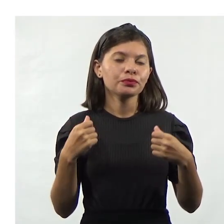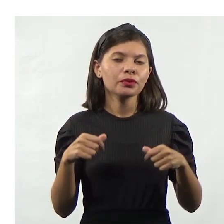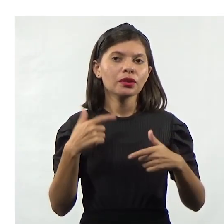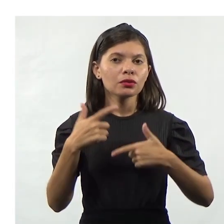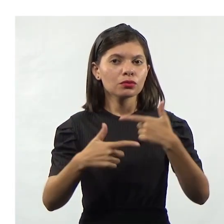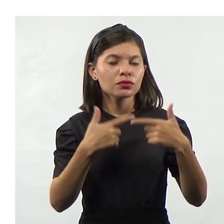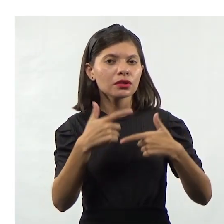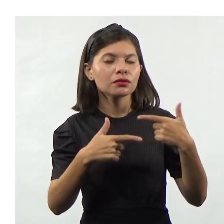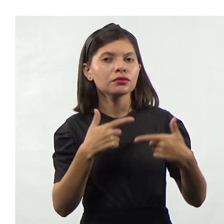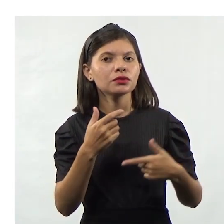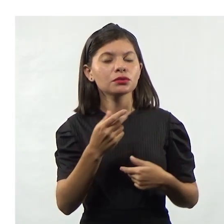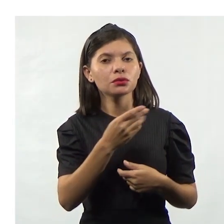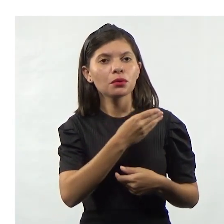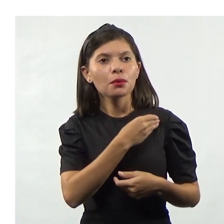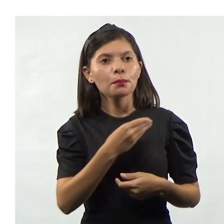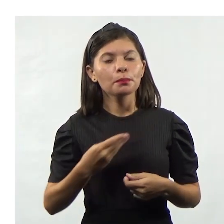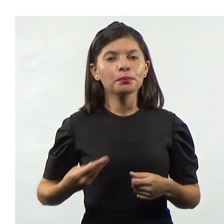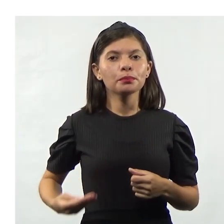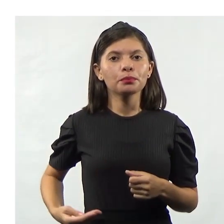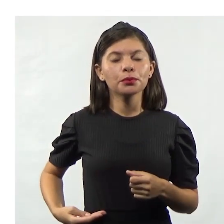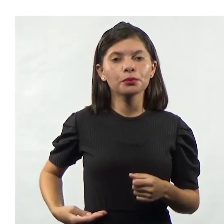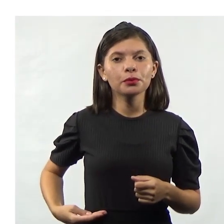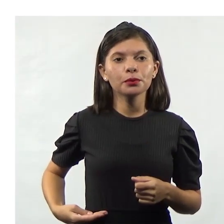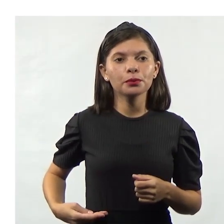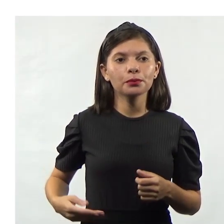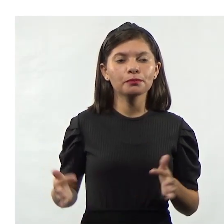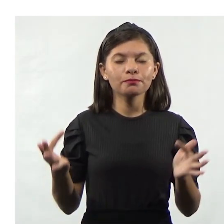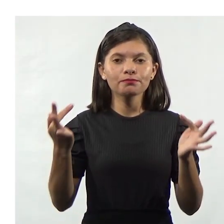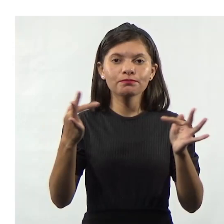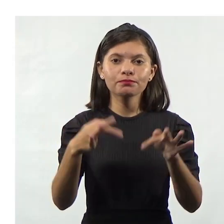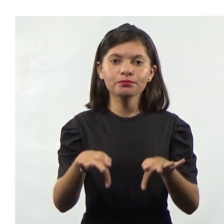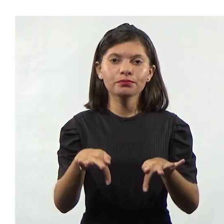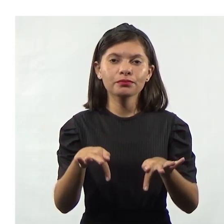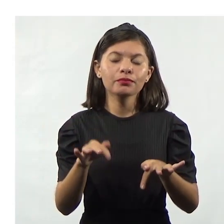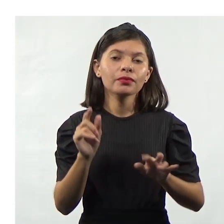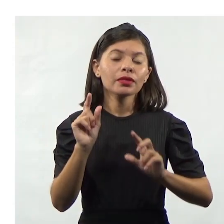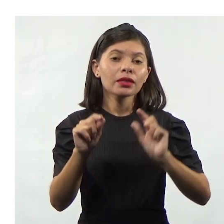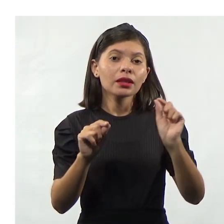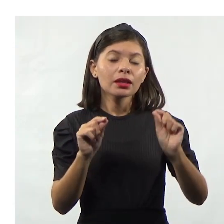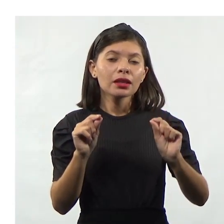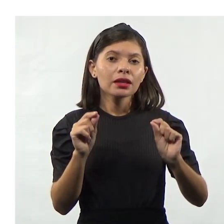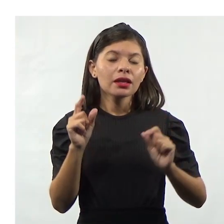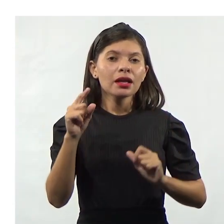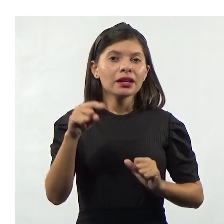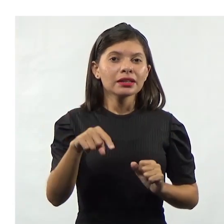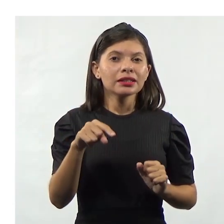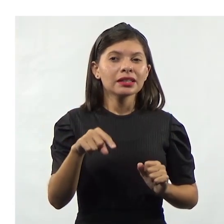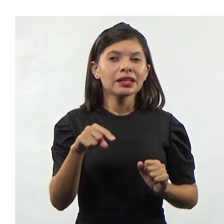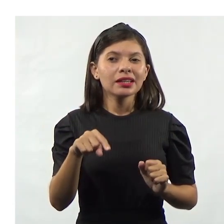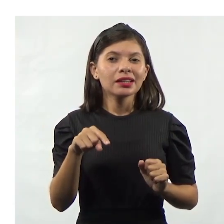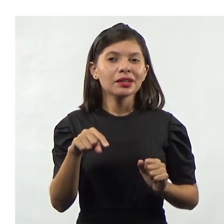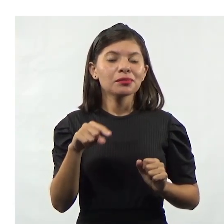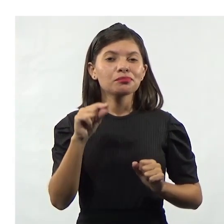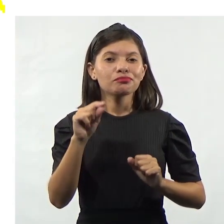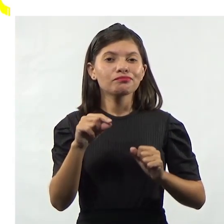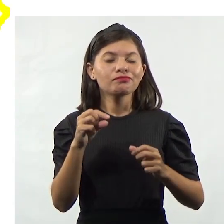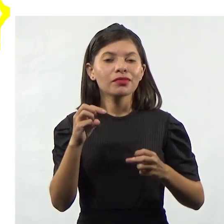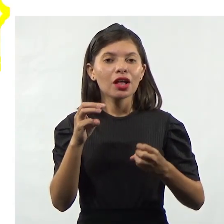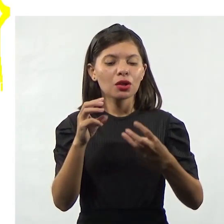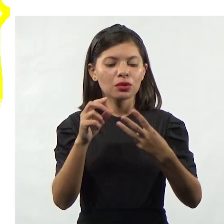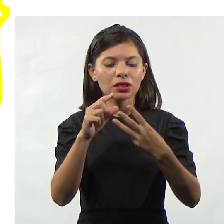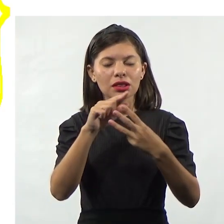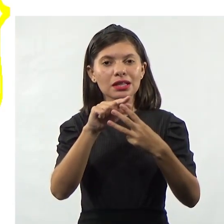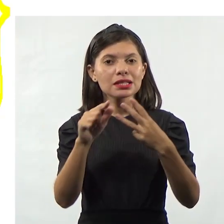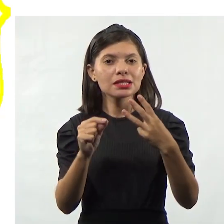próprios concessionários de serviço público e permissionários, que a gente vai ver lá no final que são. Aqui